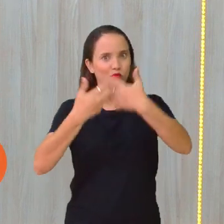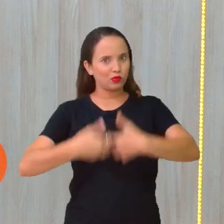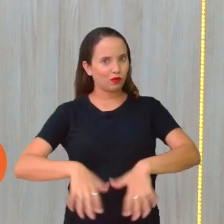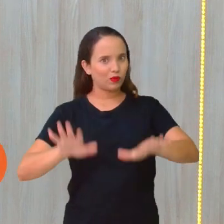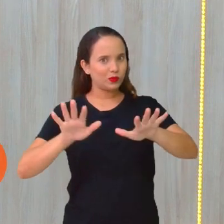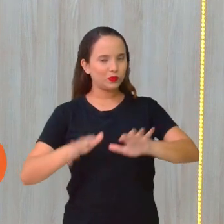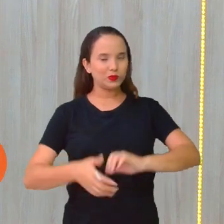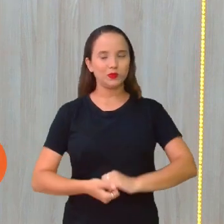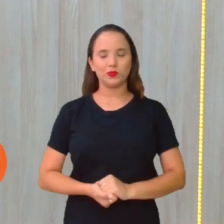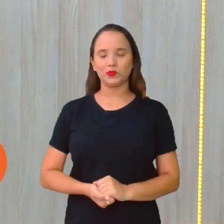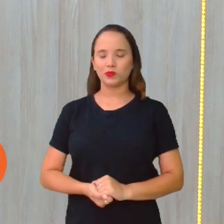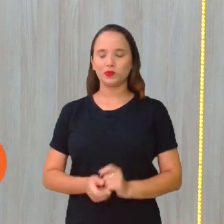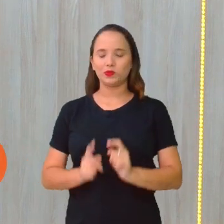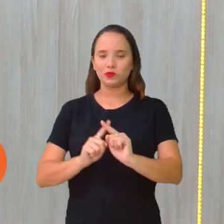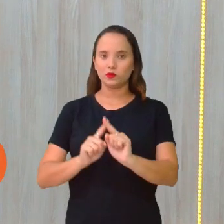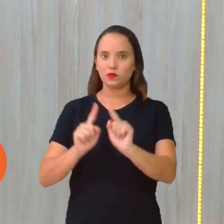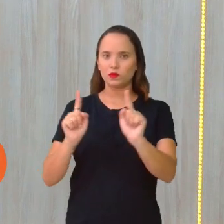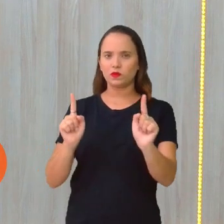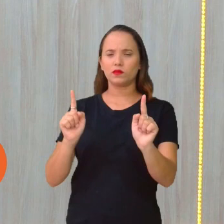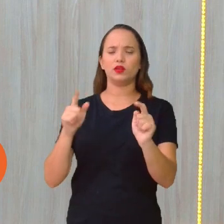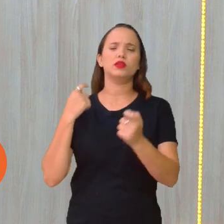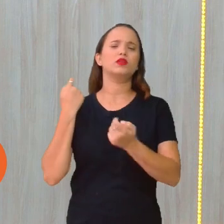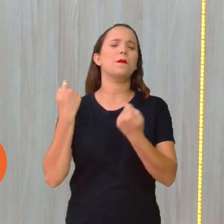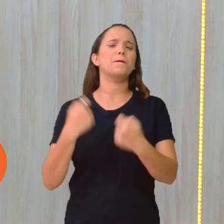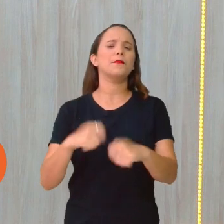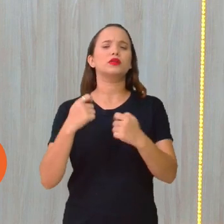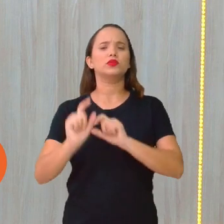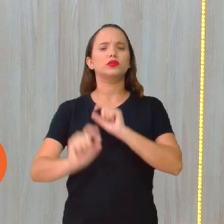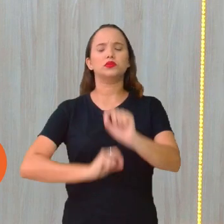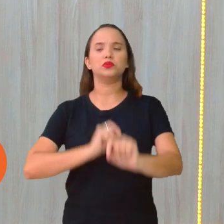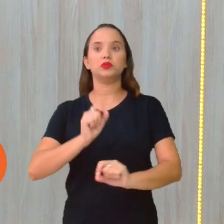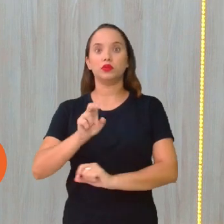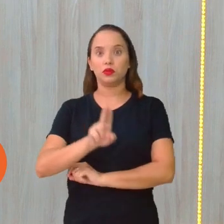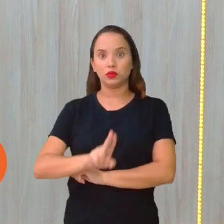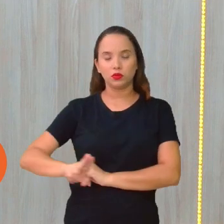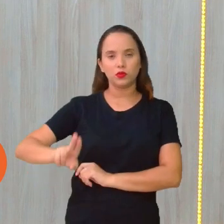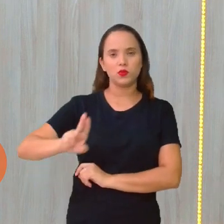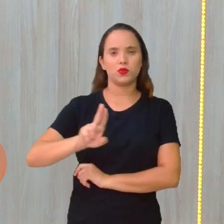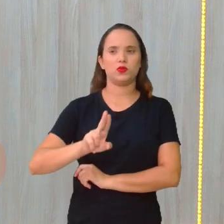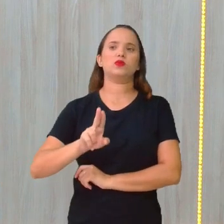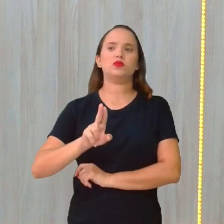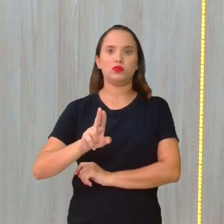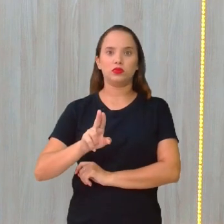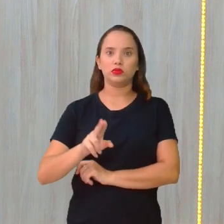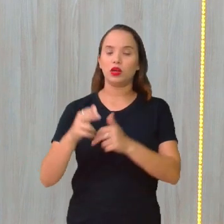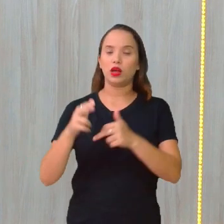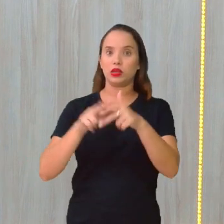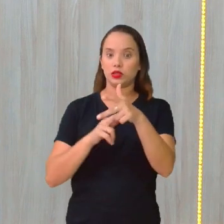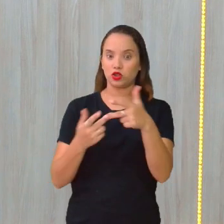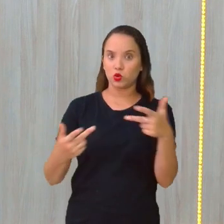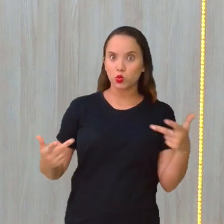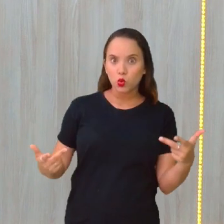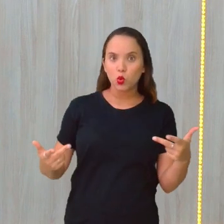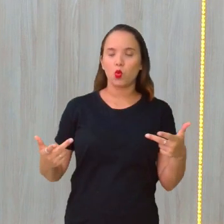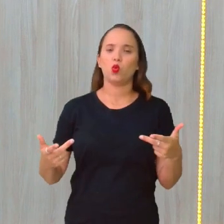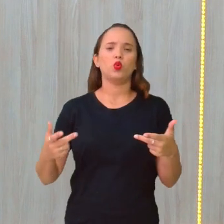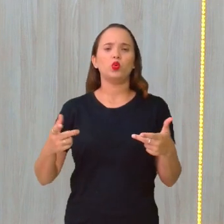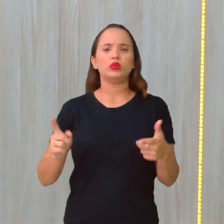tá? Mas a gente precisa utilizar esses recursos de